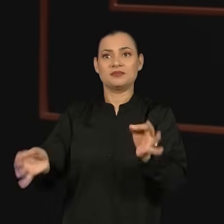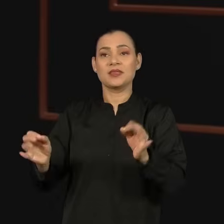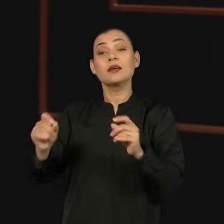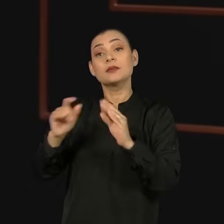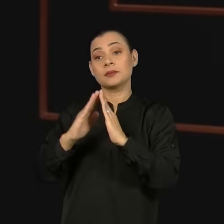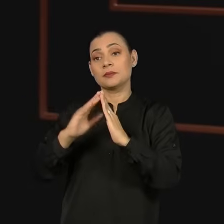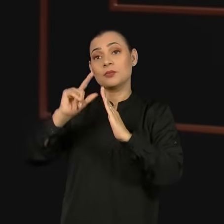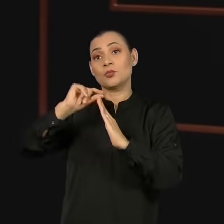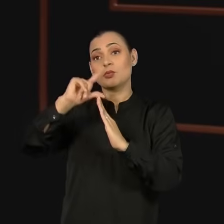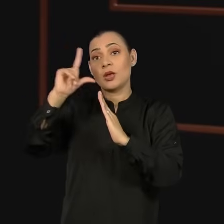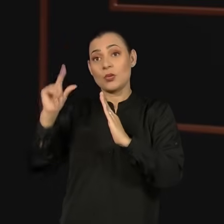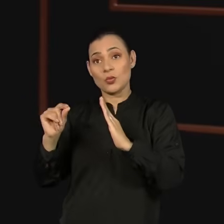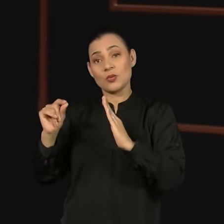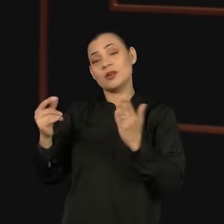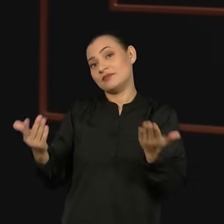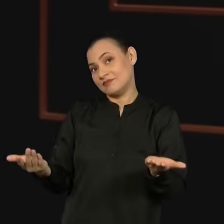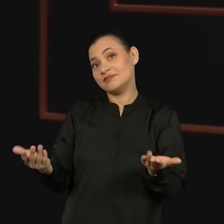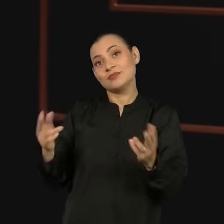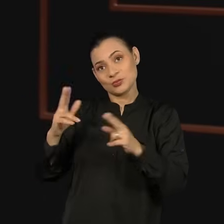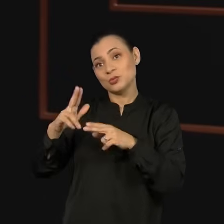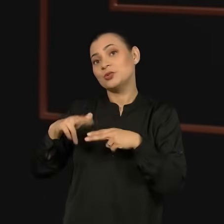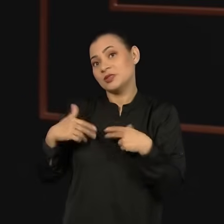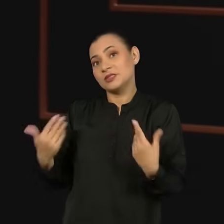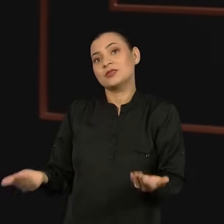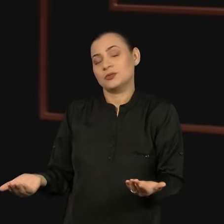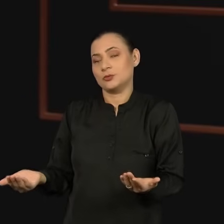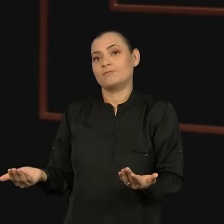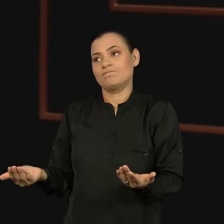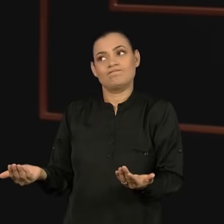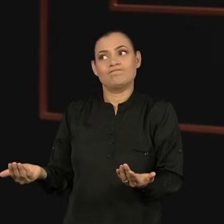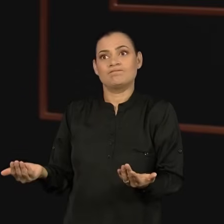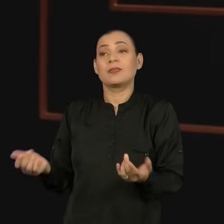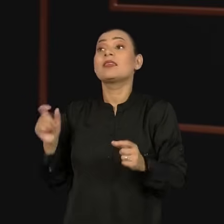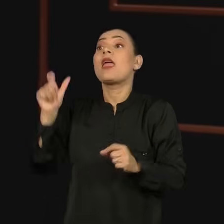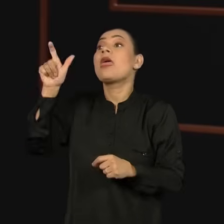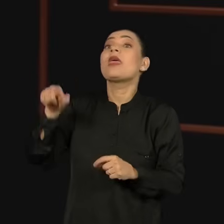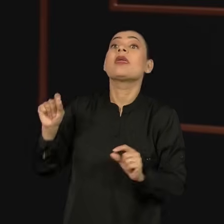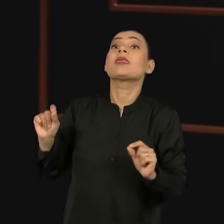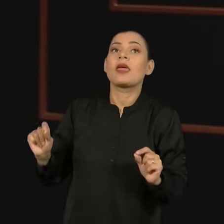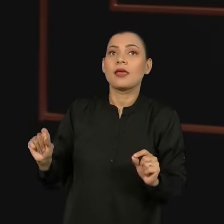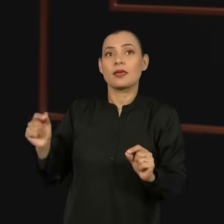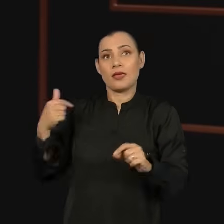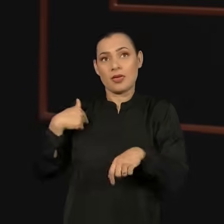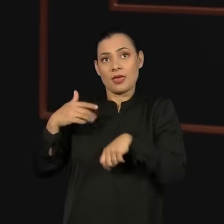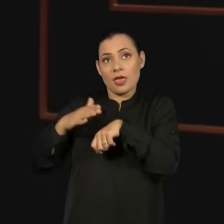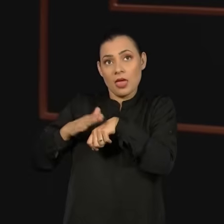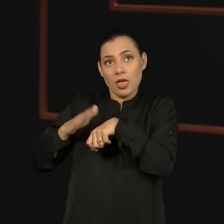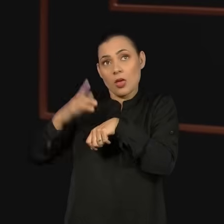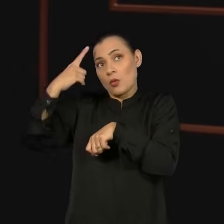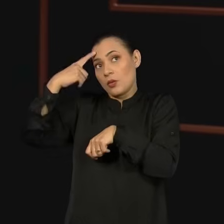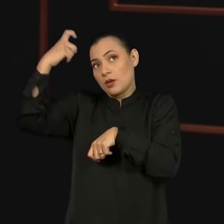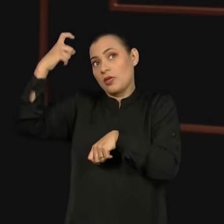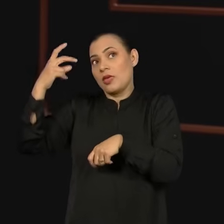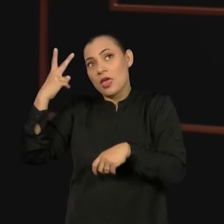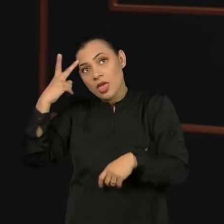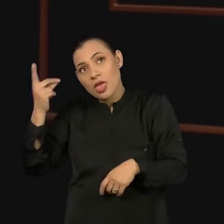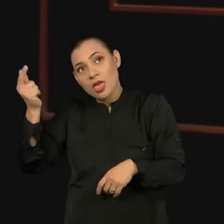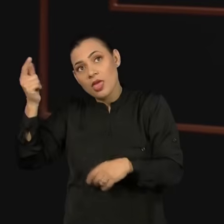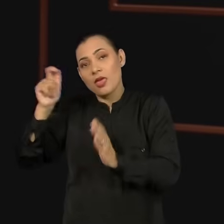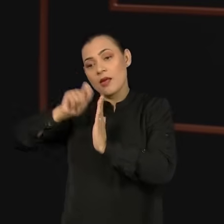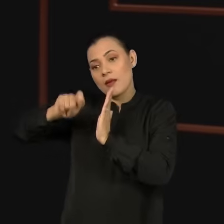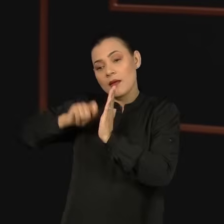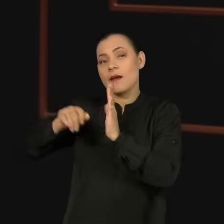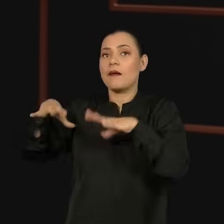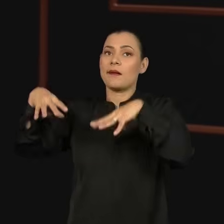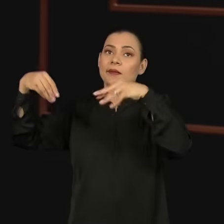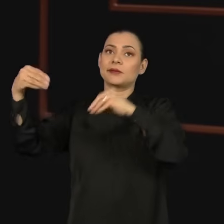Lua e o Castelo. Virou assim... Fala assim, quem é você? Fala, bom, eu fui um dos criadores e o roteirista do